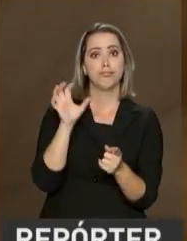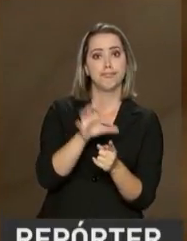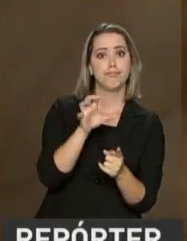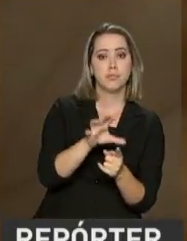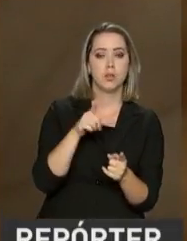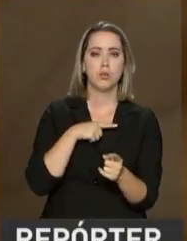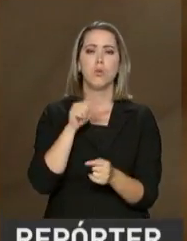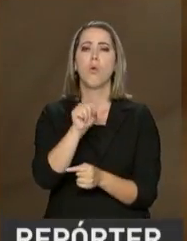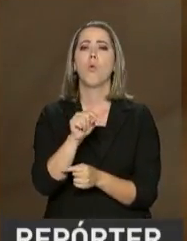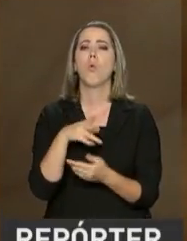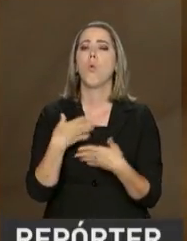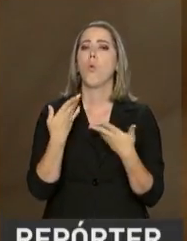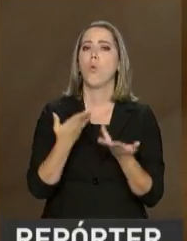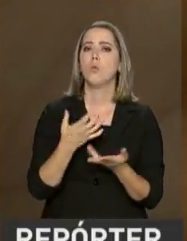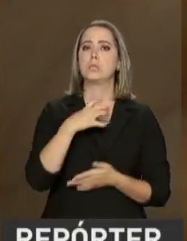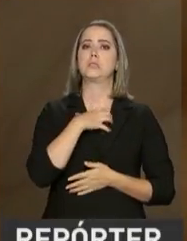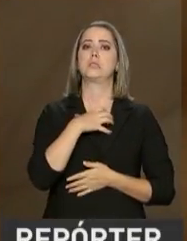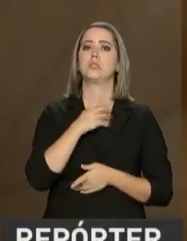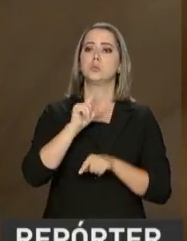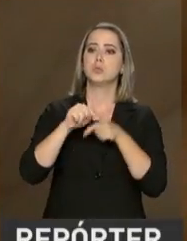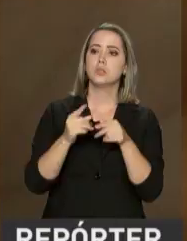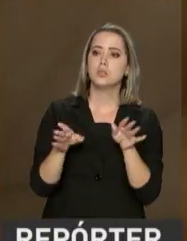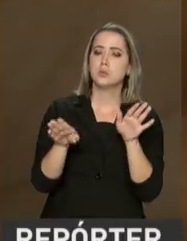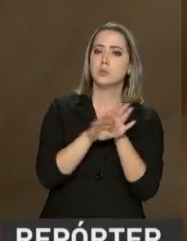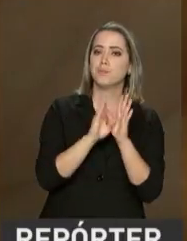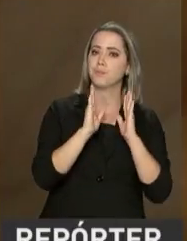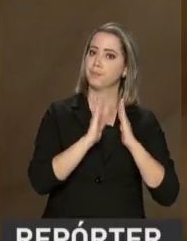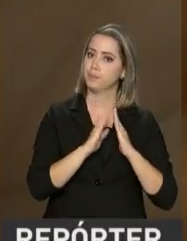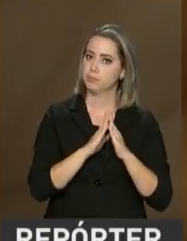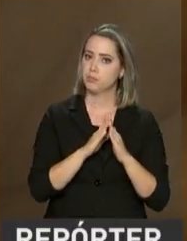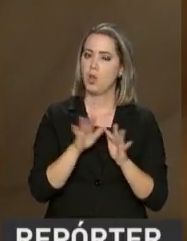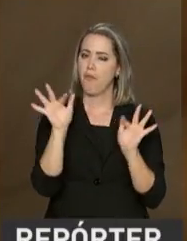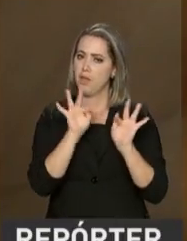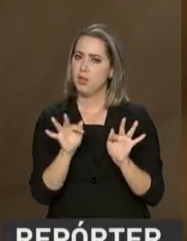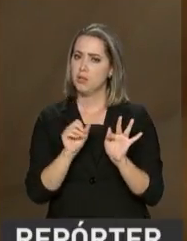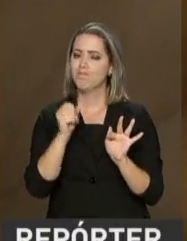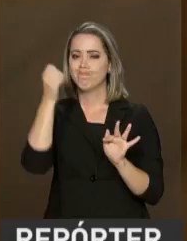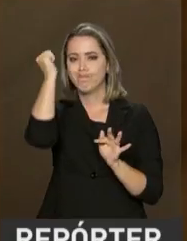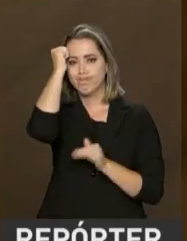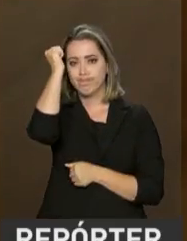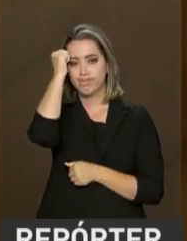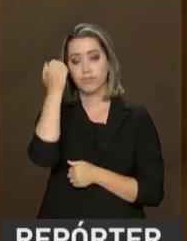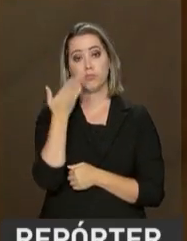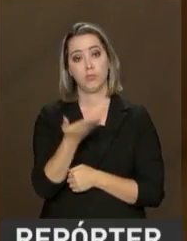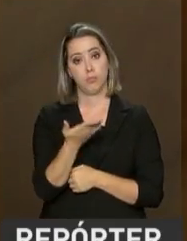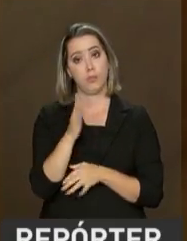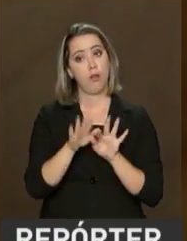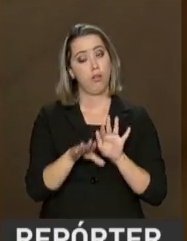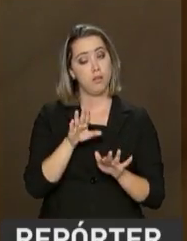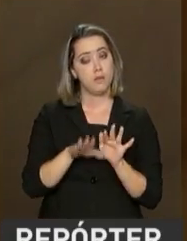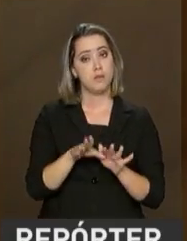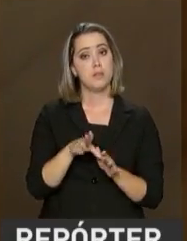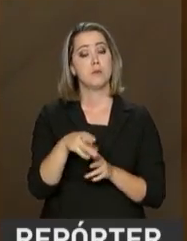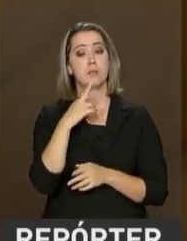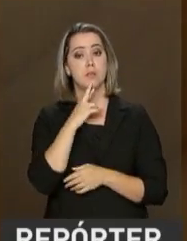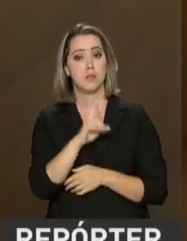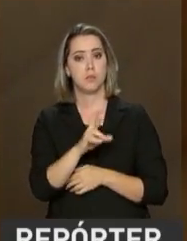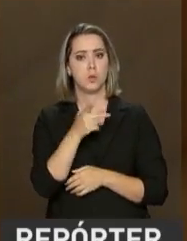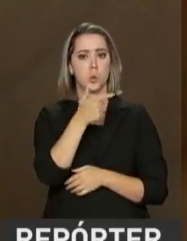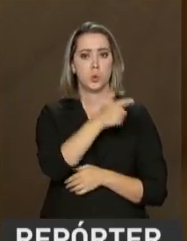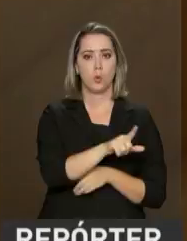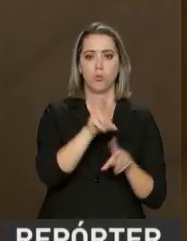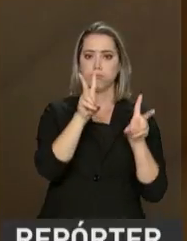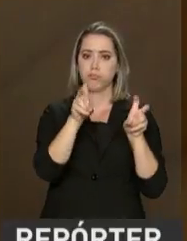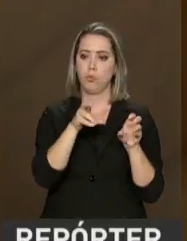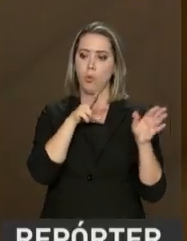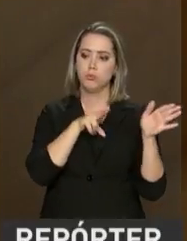você fez isso, qual foi seu sentimento ao chegar em casa? Satisfeito ou arrependido? Dependendo da resposta, outra frase será